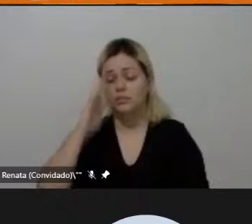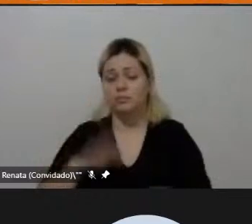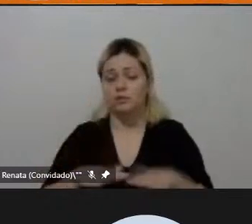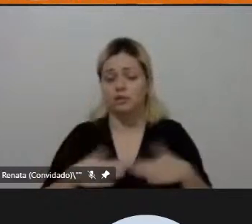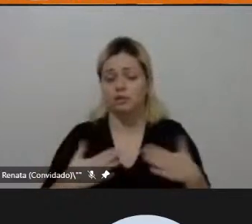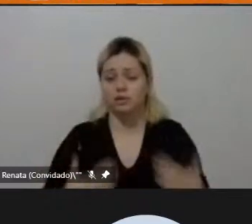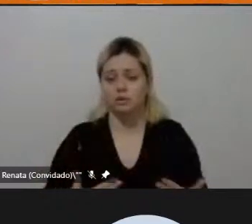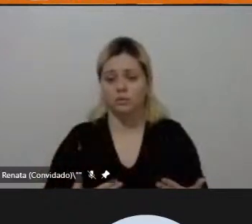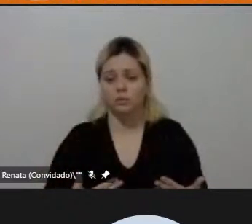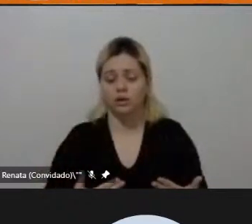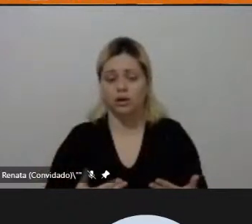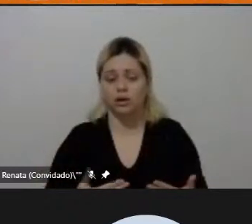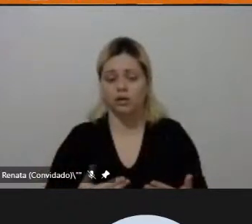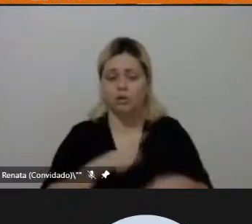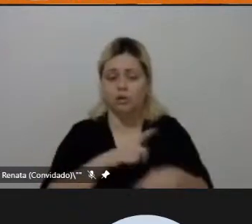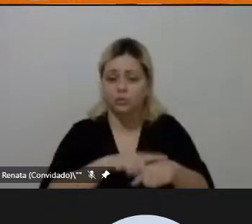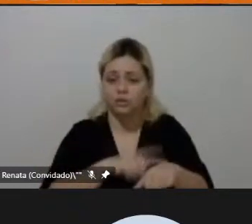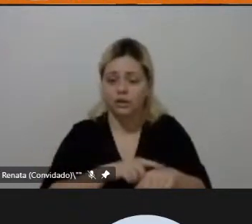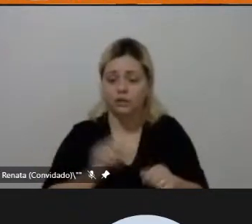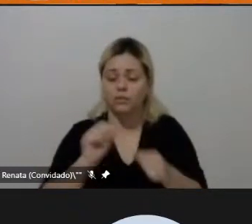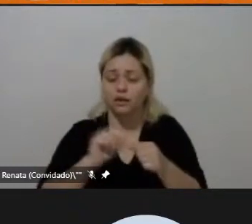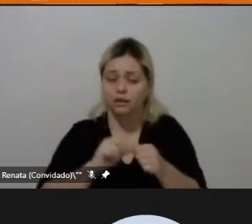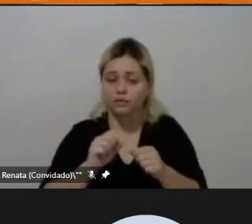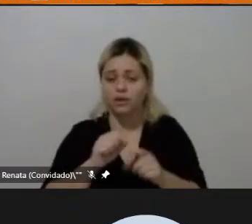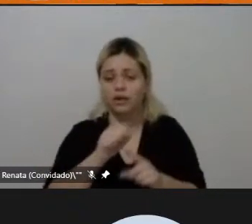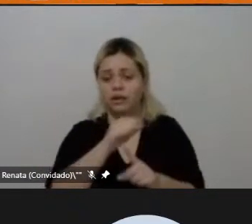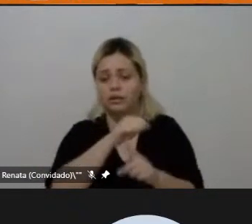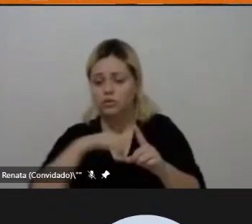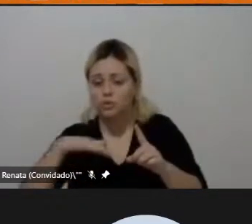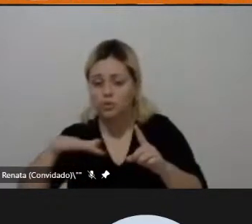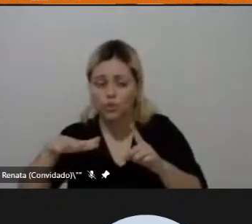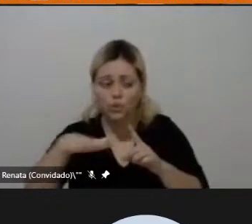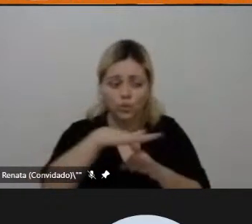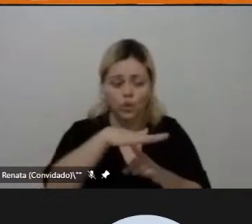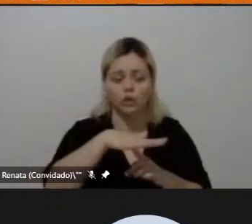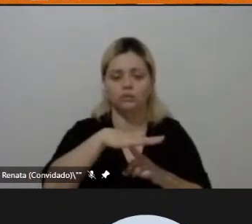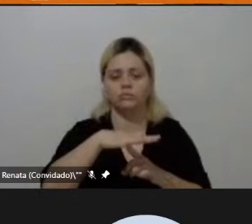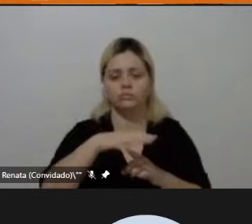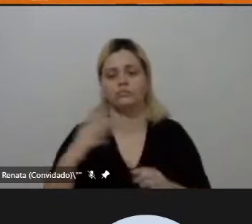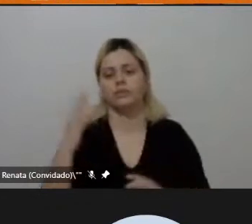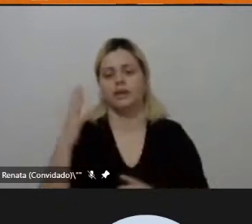debate que se faz em torno disso. Então, eu acho que o desafio